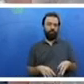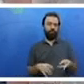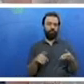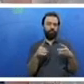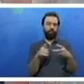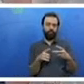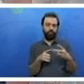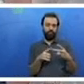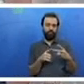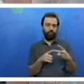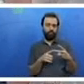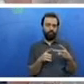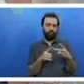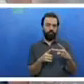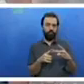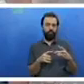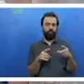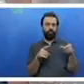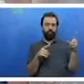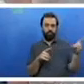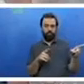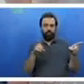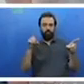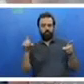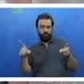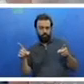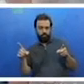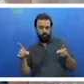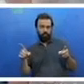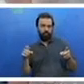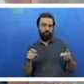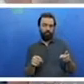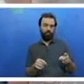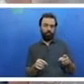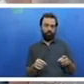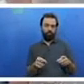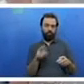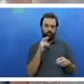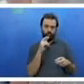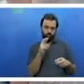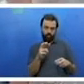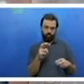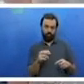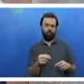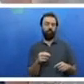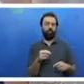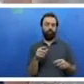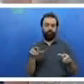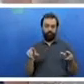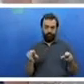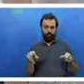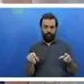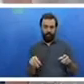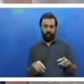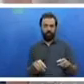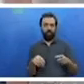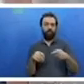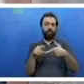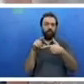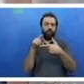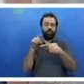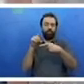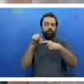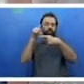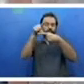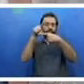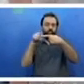Proporção é quando duas razões têm o mesmo valor numérico. Quando se eu divido uma pela